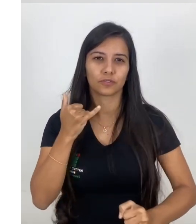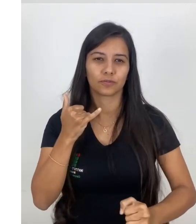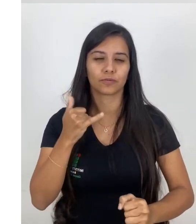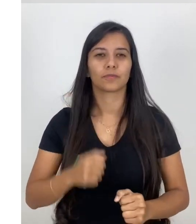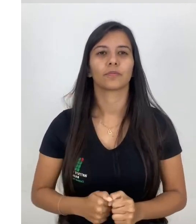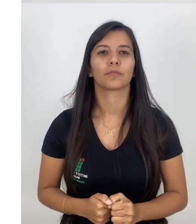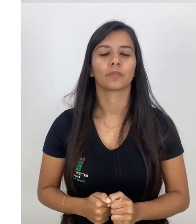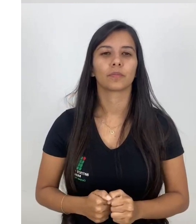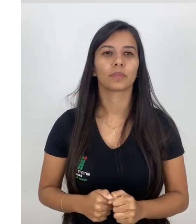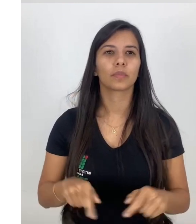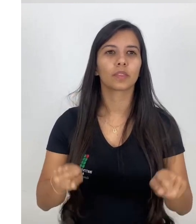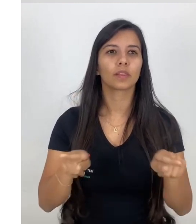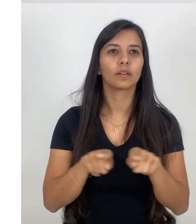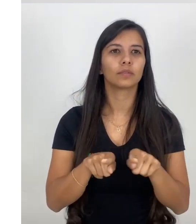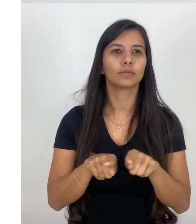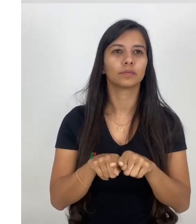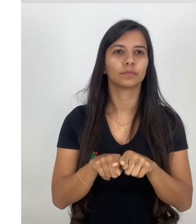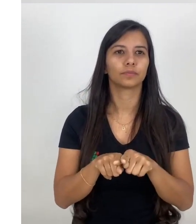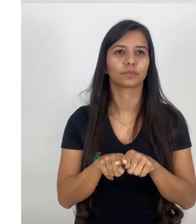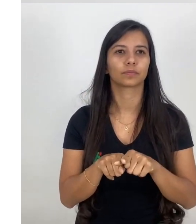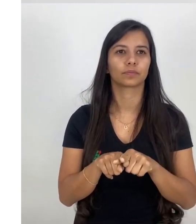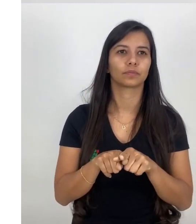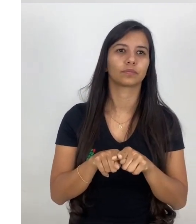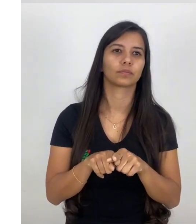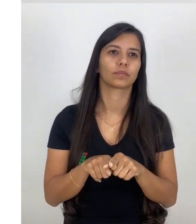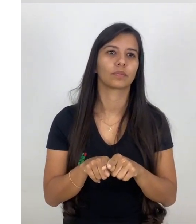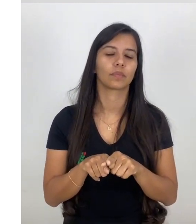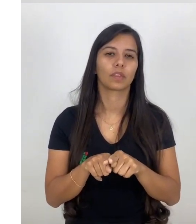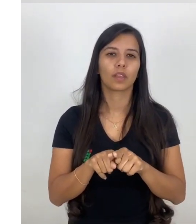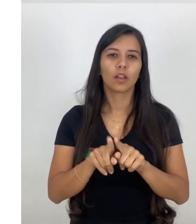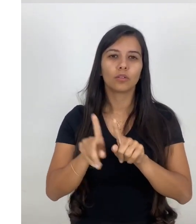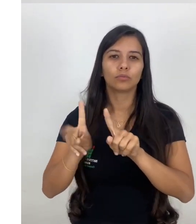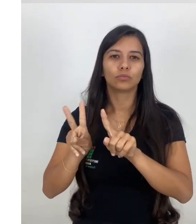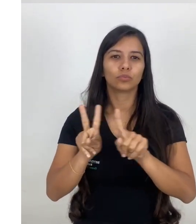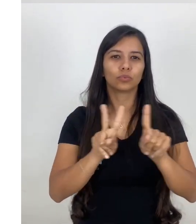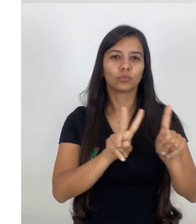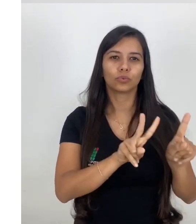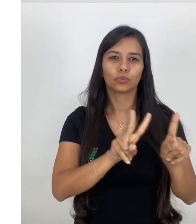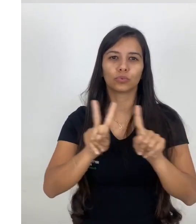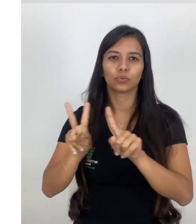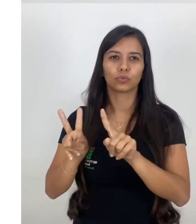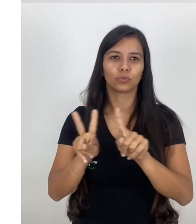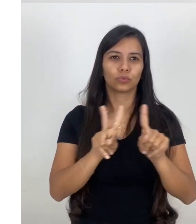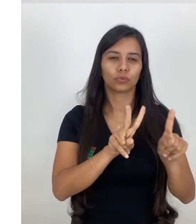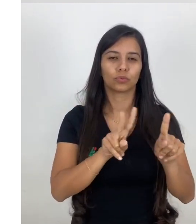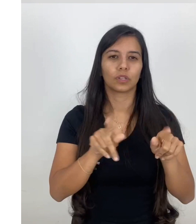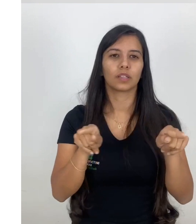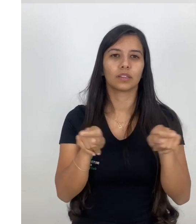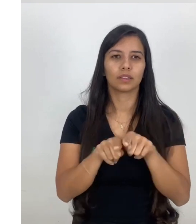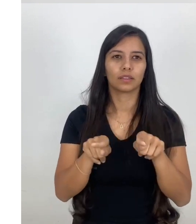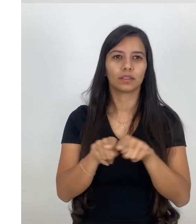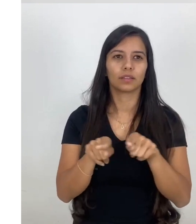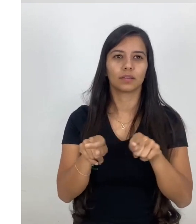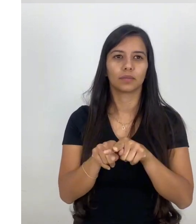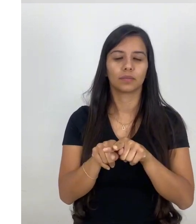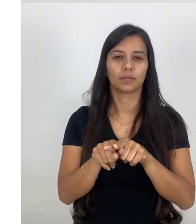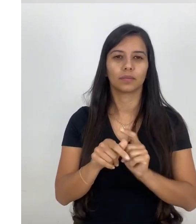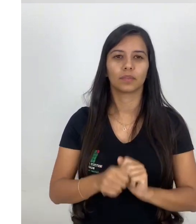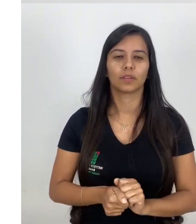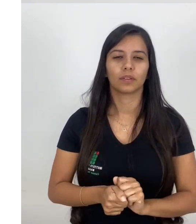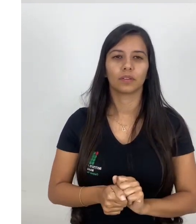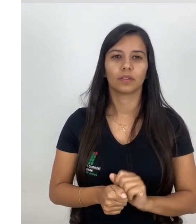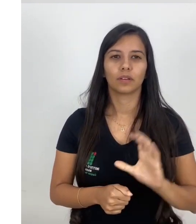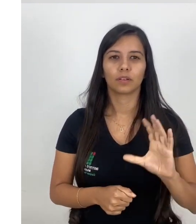irmãs. Por último, a gente tem a diacinese, que é quando os cromossomos eles vão se